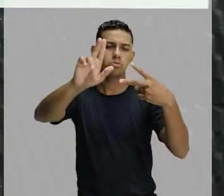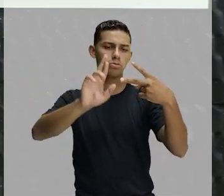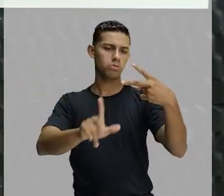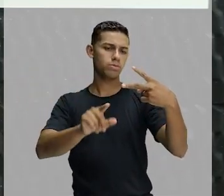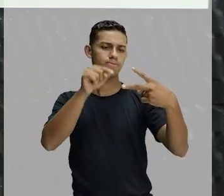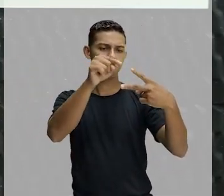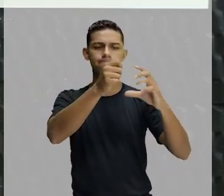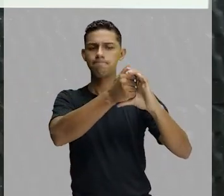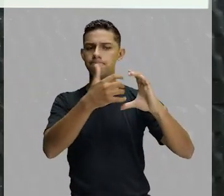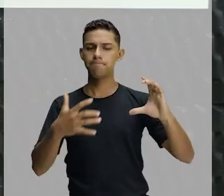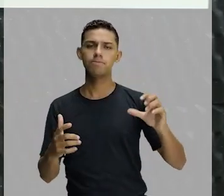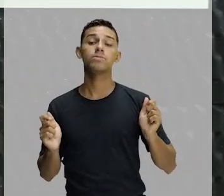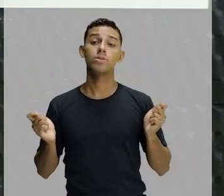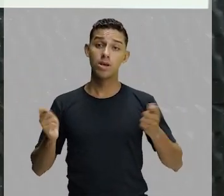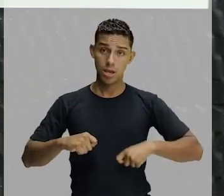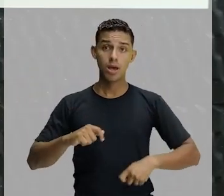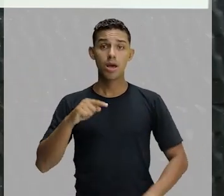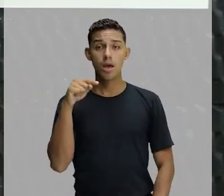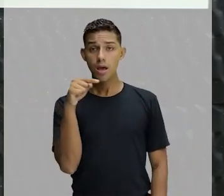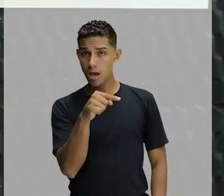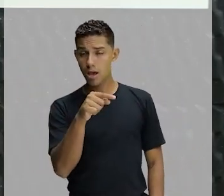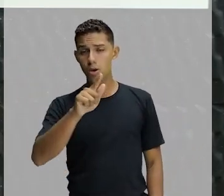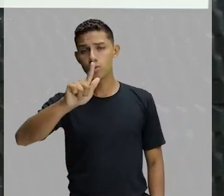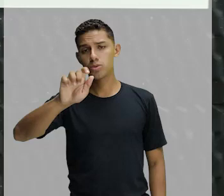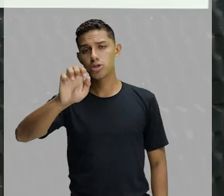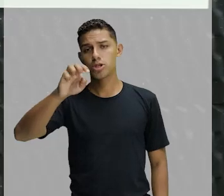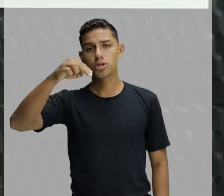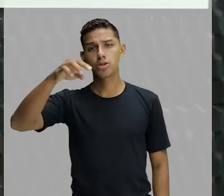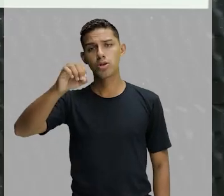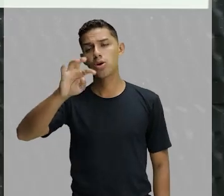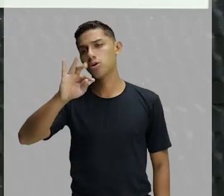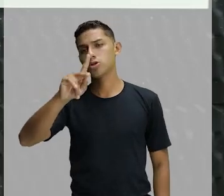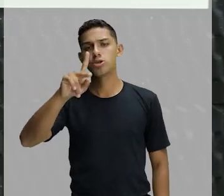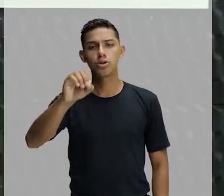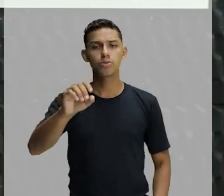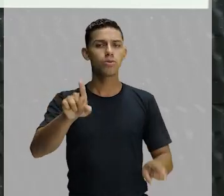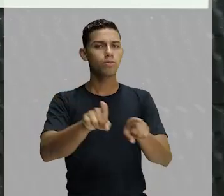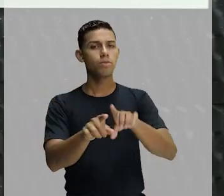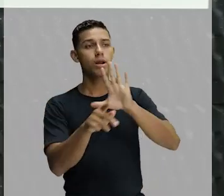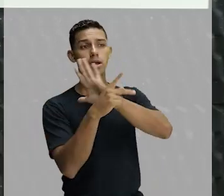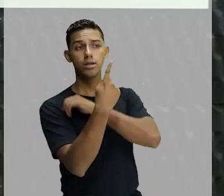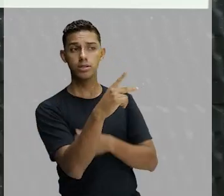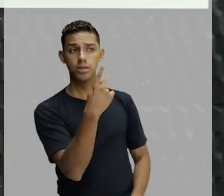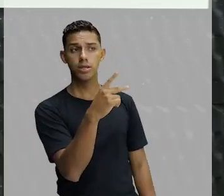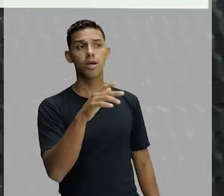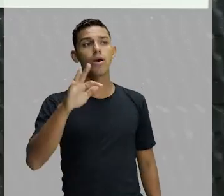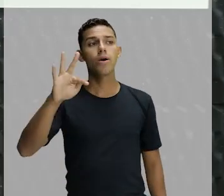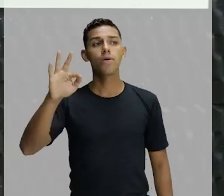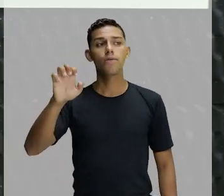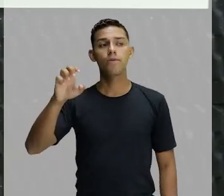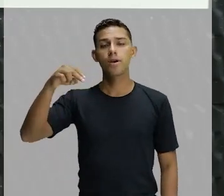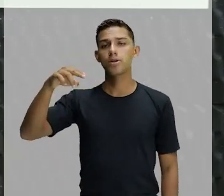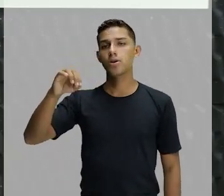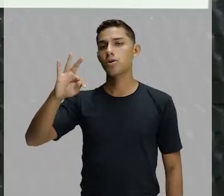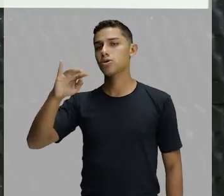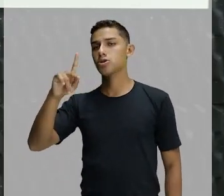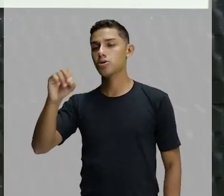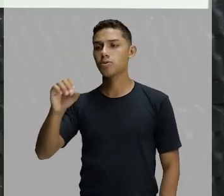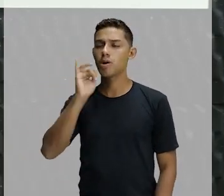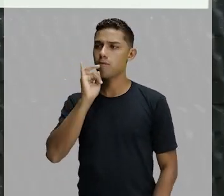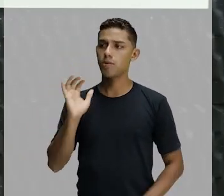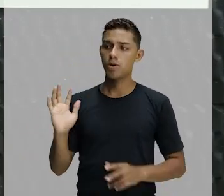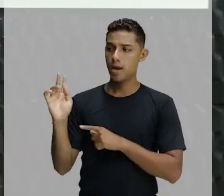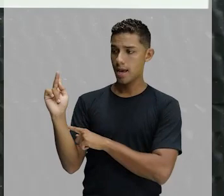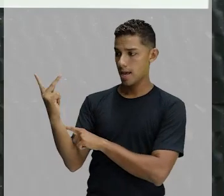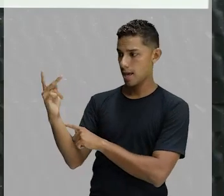característica. Então, esse aqui é o genótipo para este fenótipo. Então, o genótipo